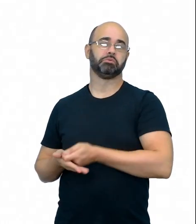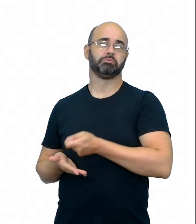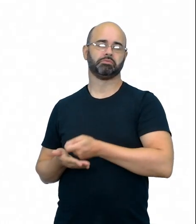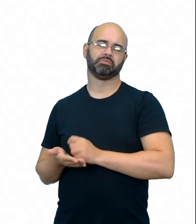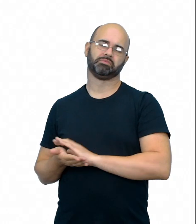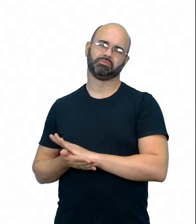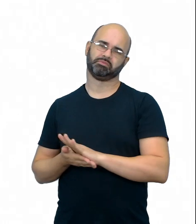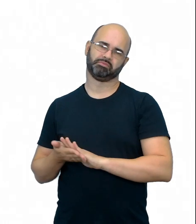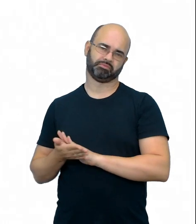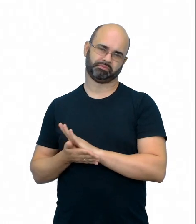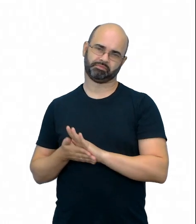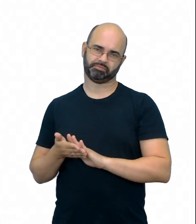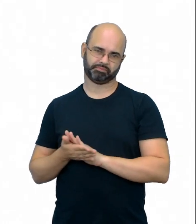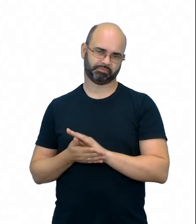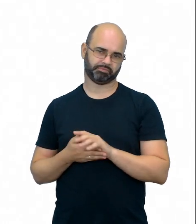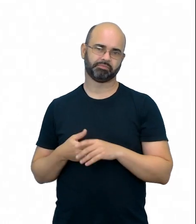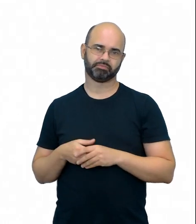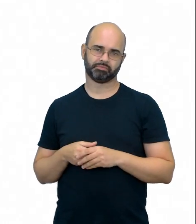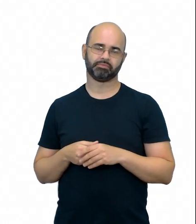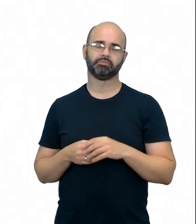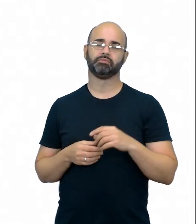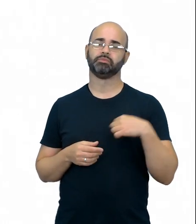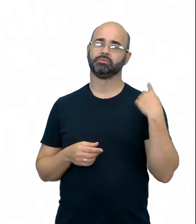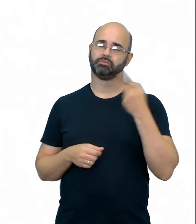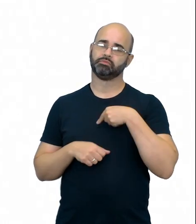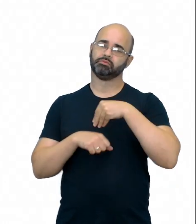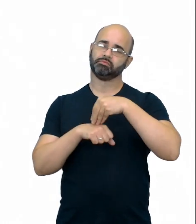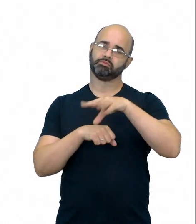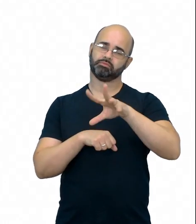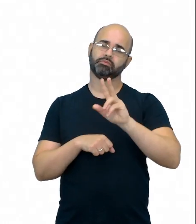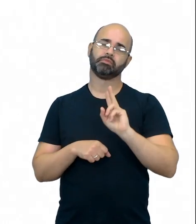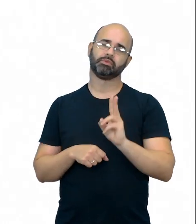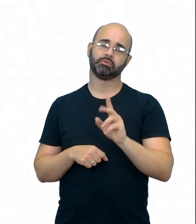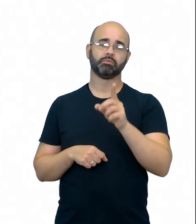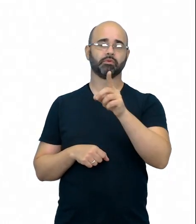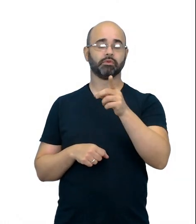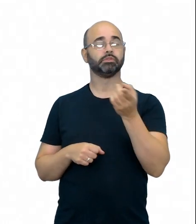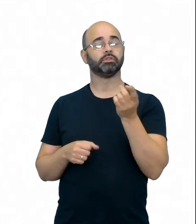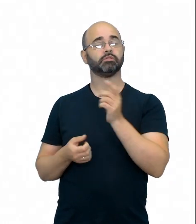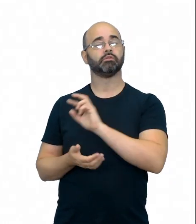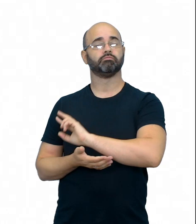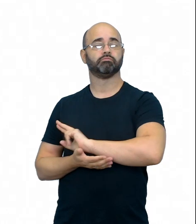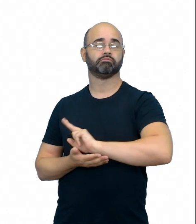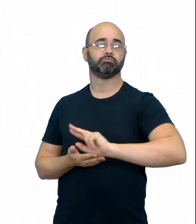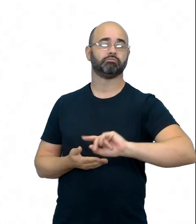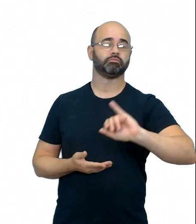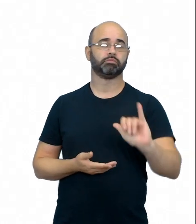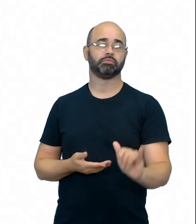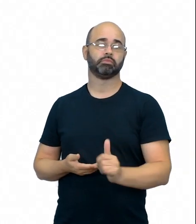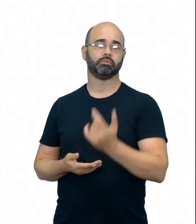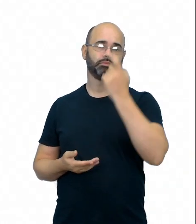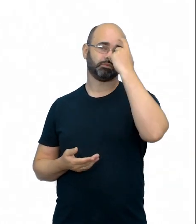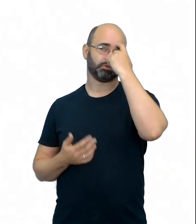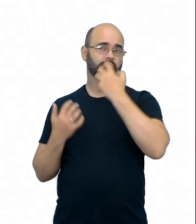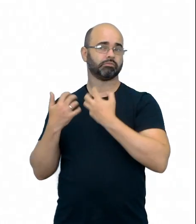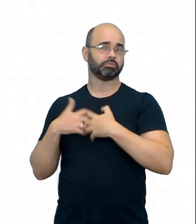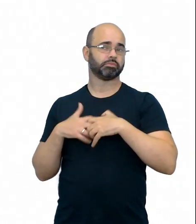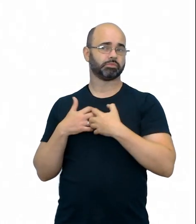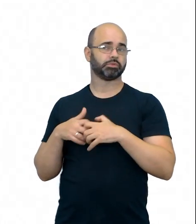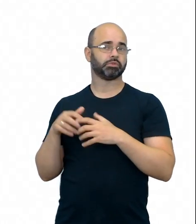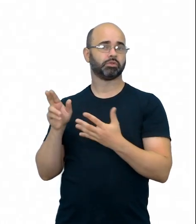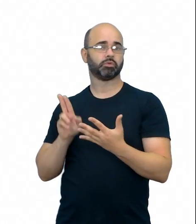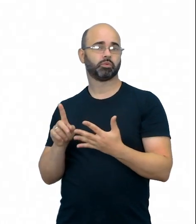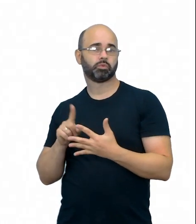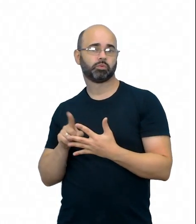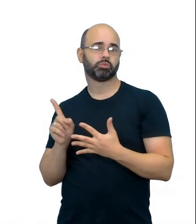tá bom? A gente sempre dá uma sugestão aí para vocês terem uma diversidade maior no dia a dia. É muito interessante a gente